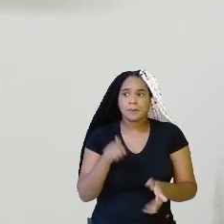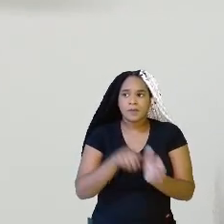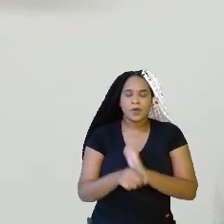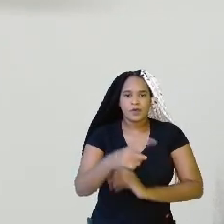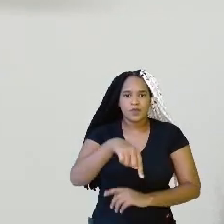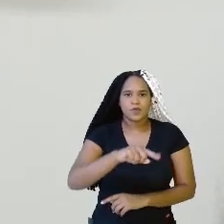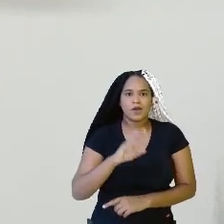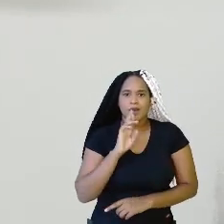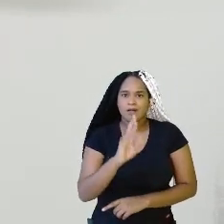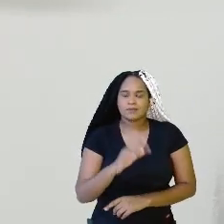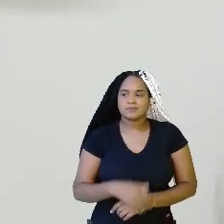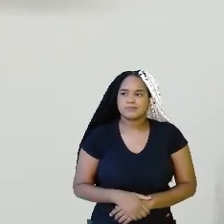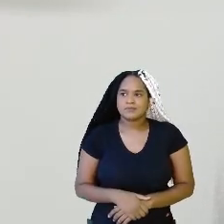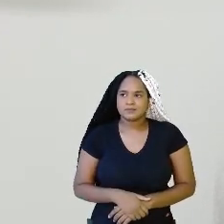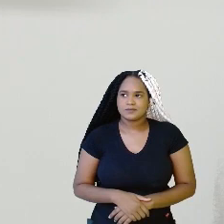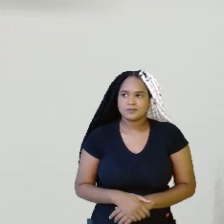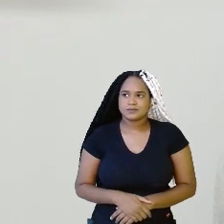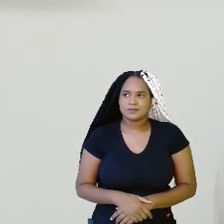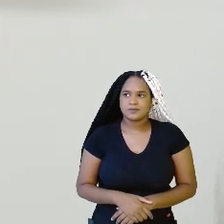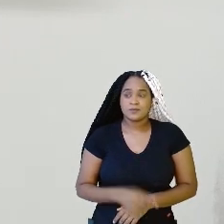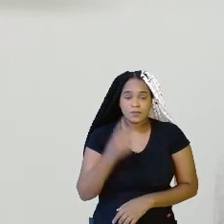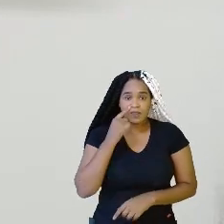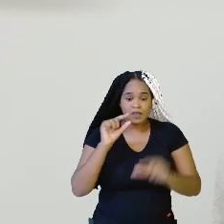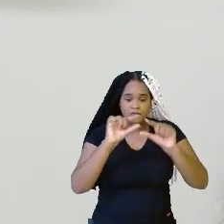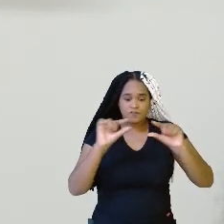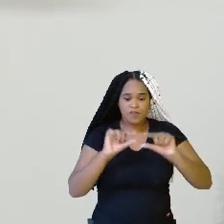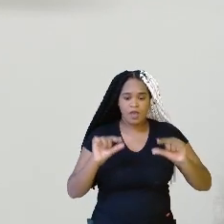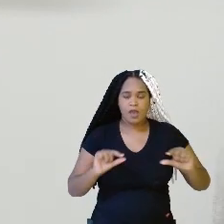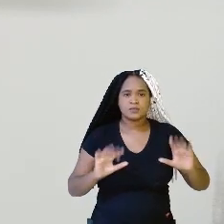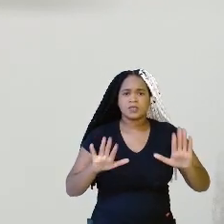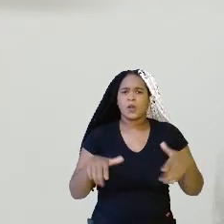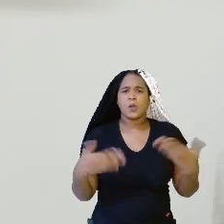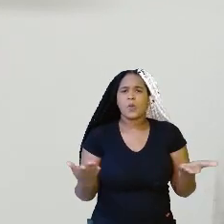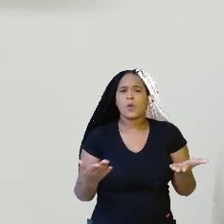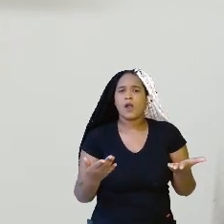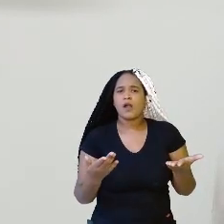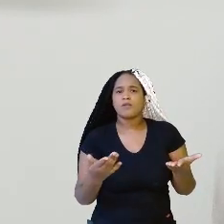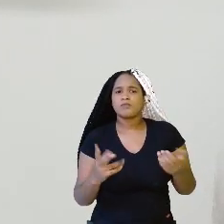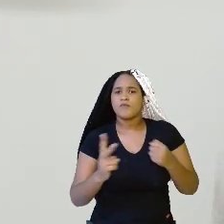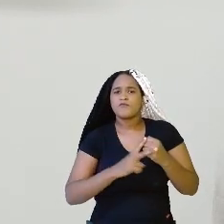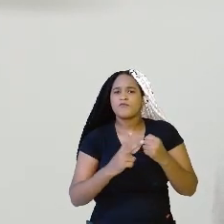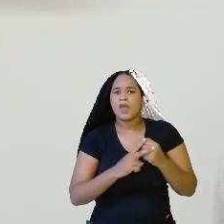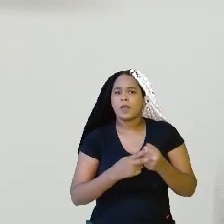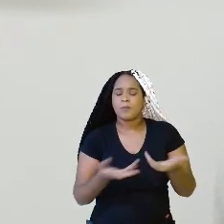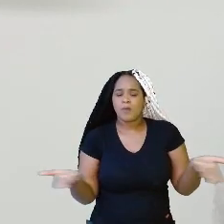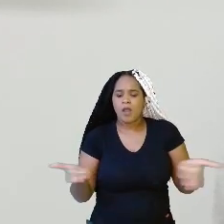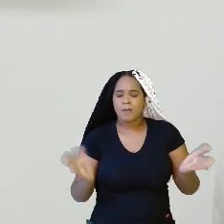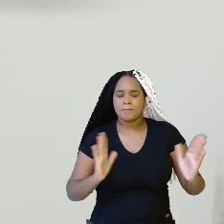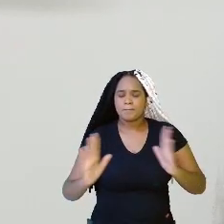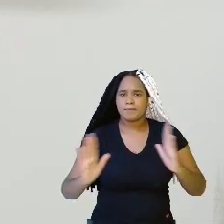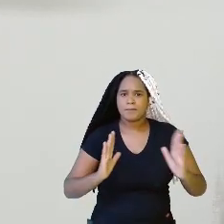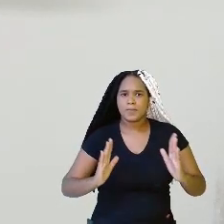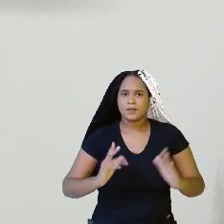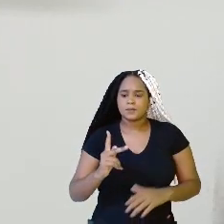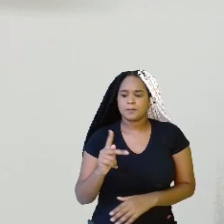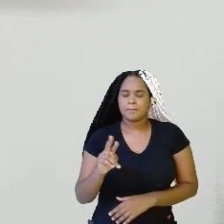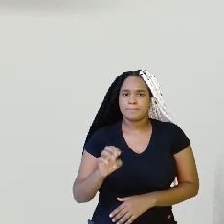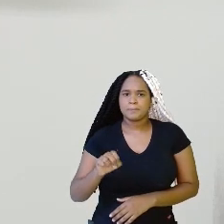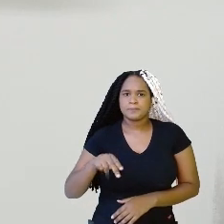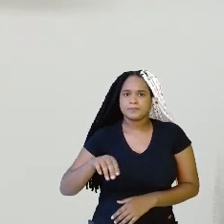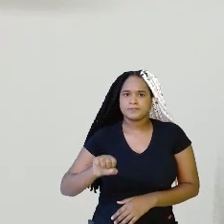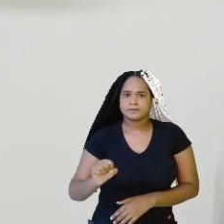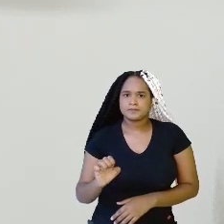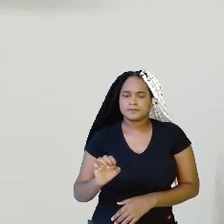para vocês. Em quais dessas frases o verbo está no presente? Então, eu vou colocar aí algumas